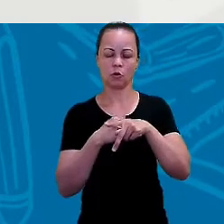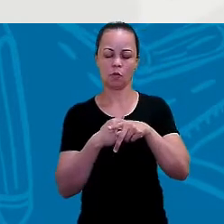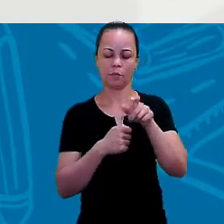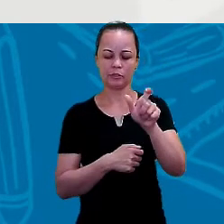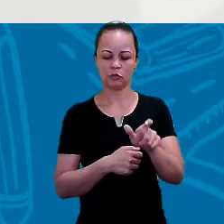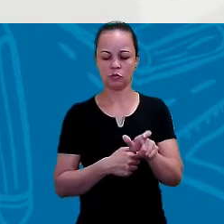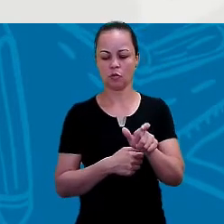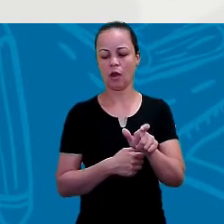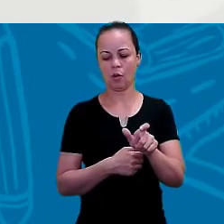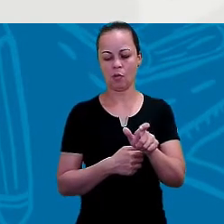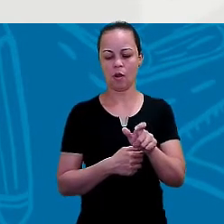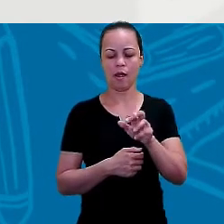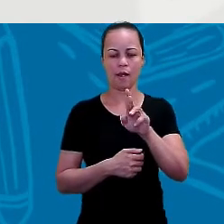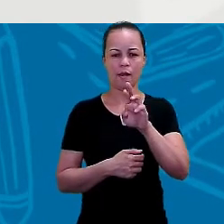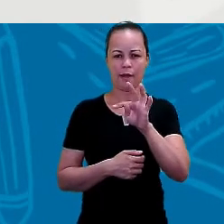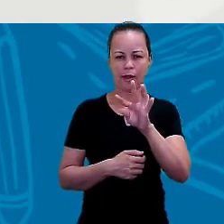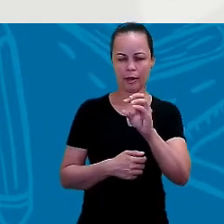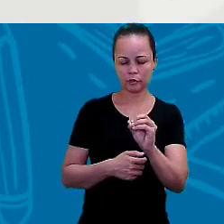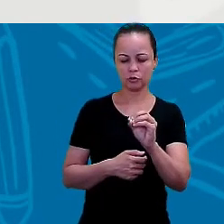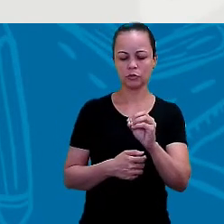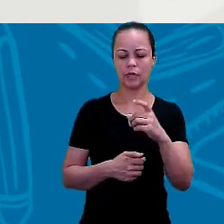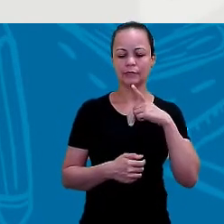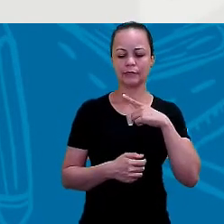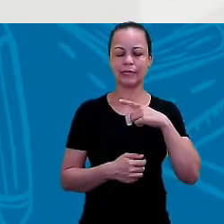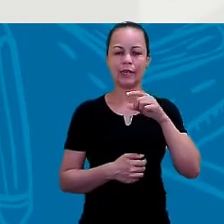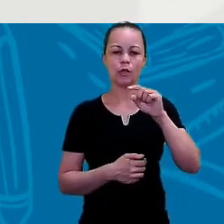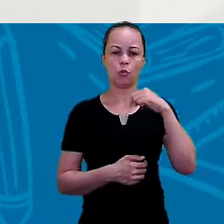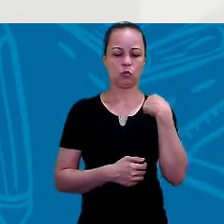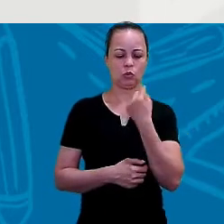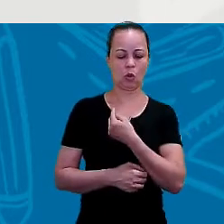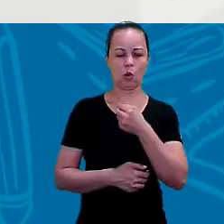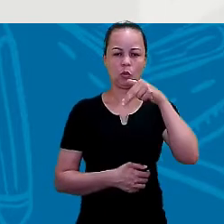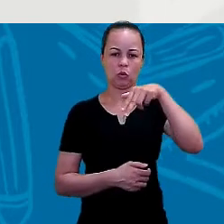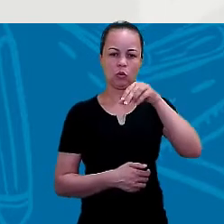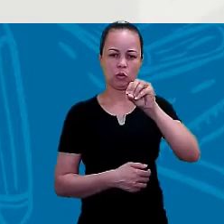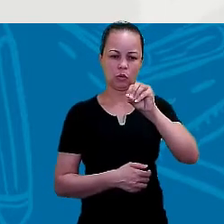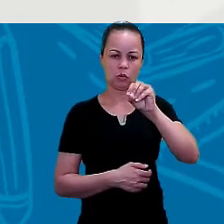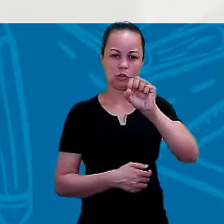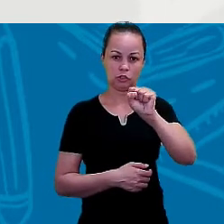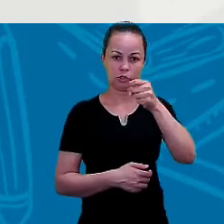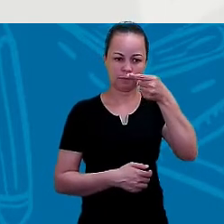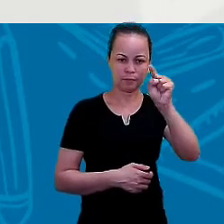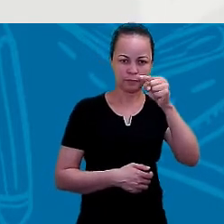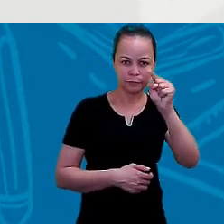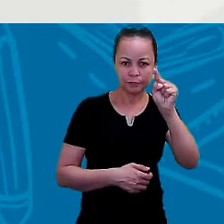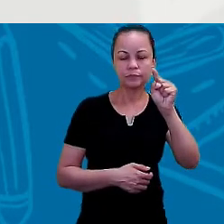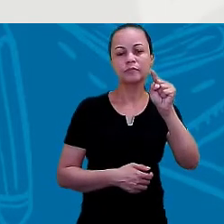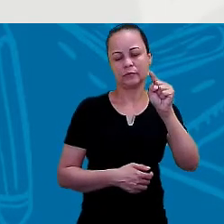tem o acento agudo. Já no oblíquo, a gente tira esse acento agudo e ele vai ter outro som.